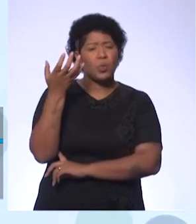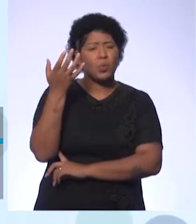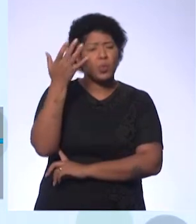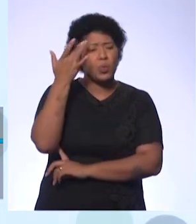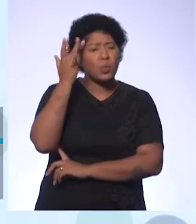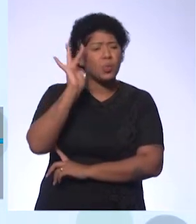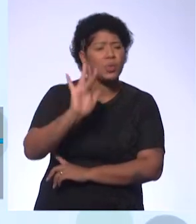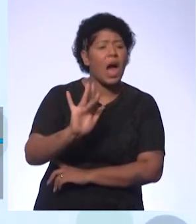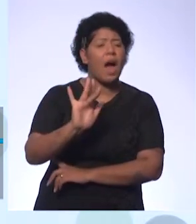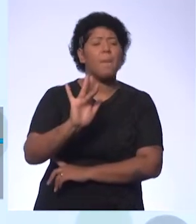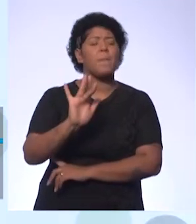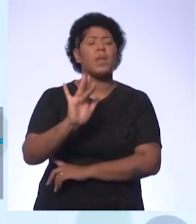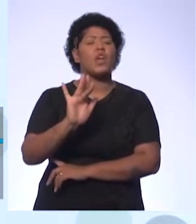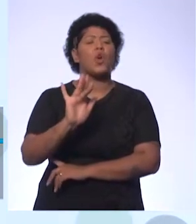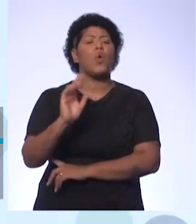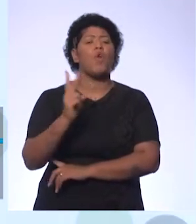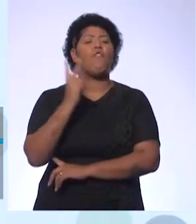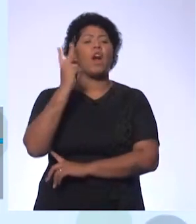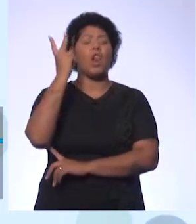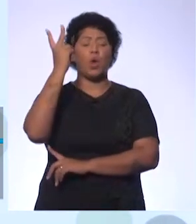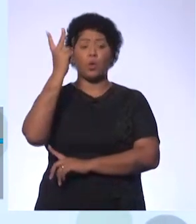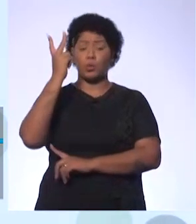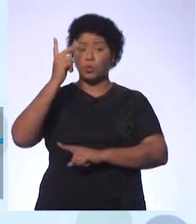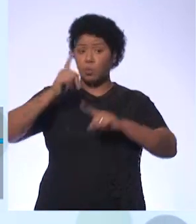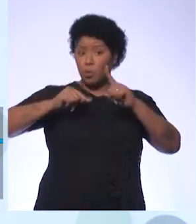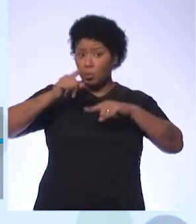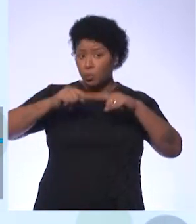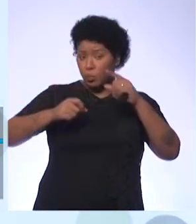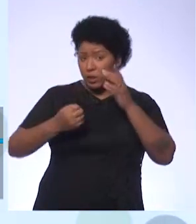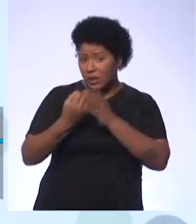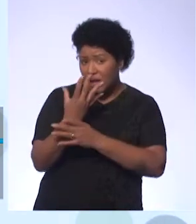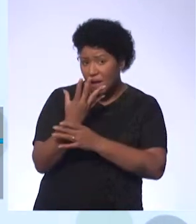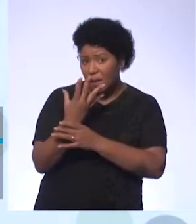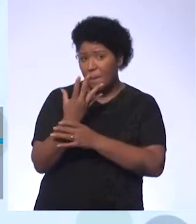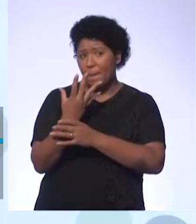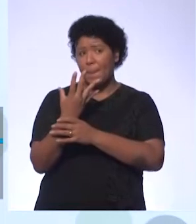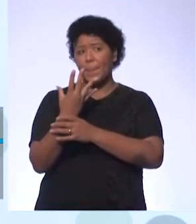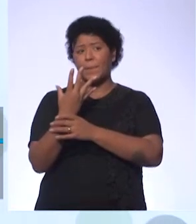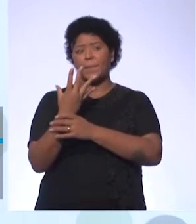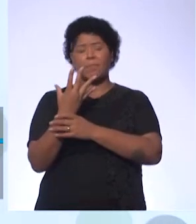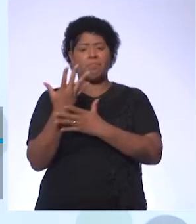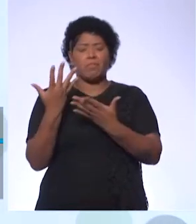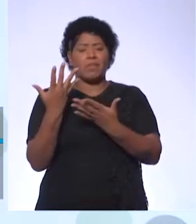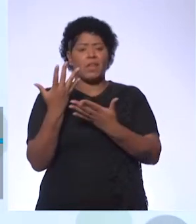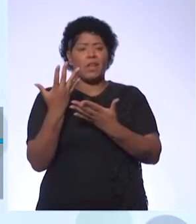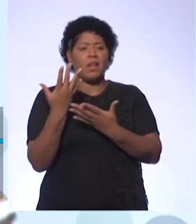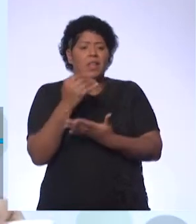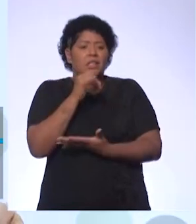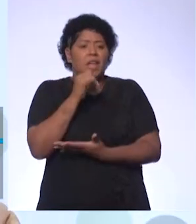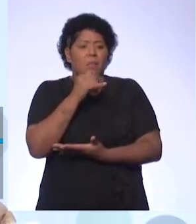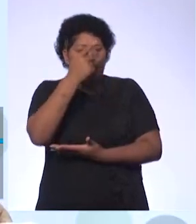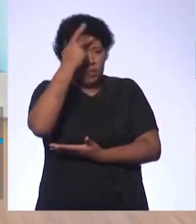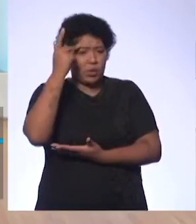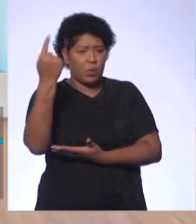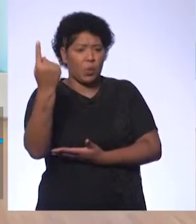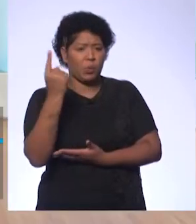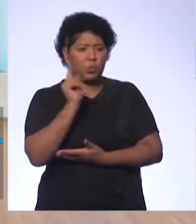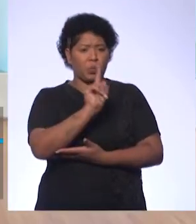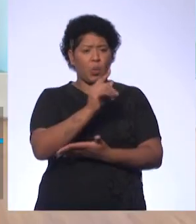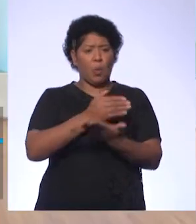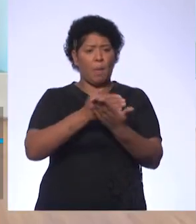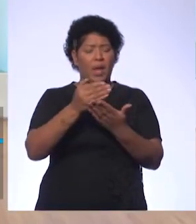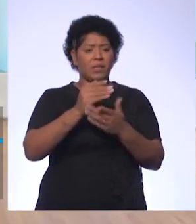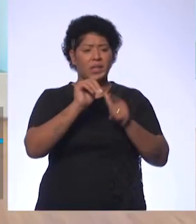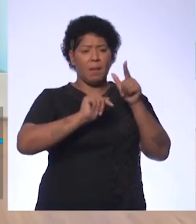assim, qualquer operário pode entrar na fábrica e fazer aquela parte da produção, que a gente volta lá na questão do filme, que é